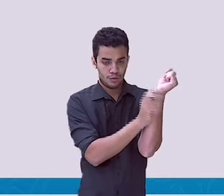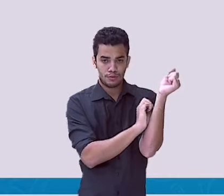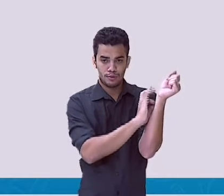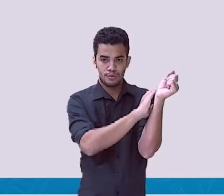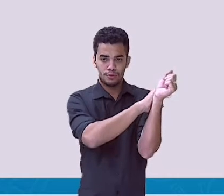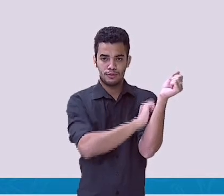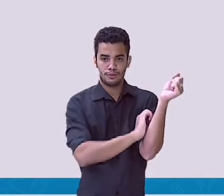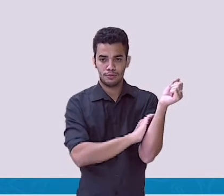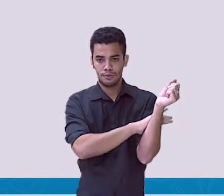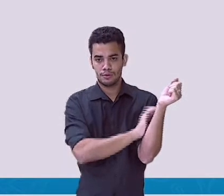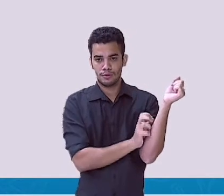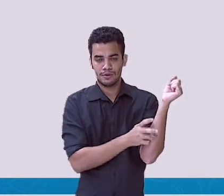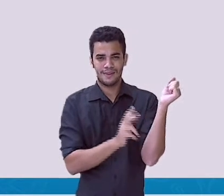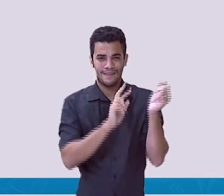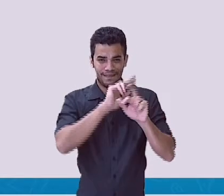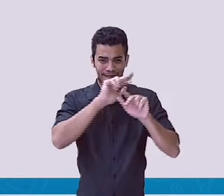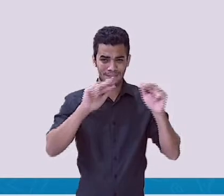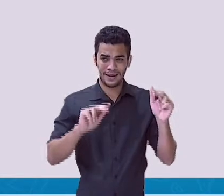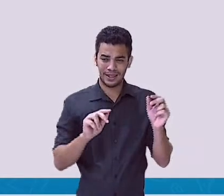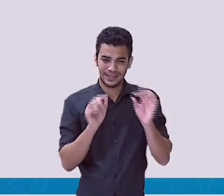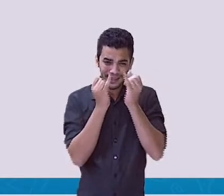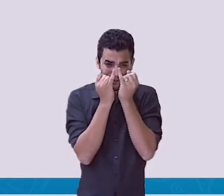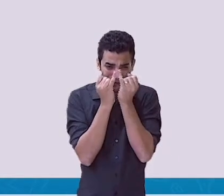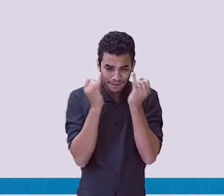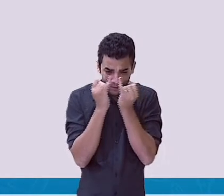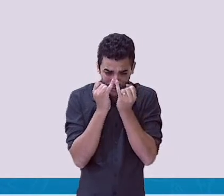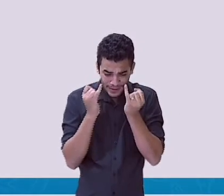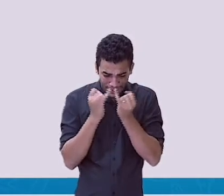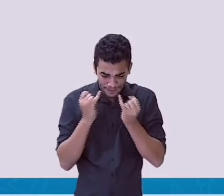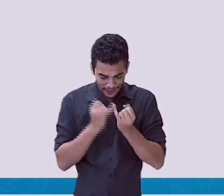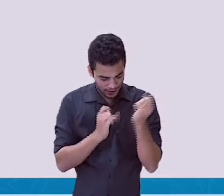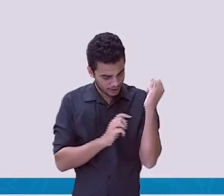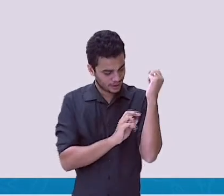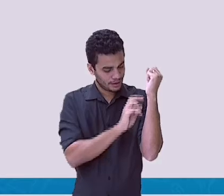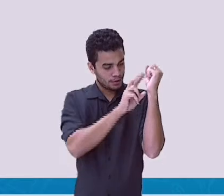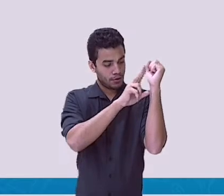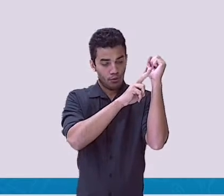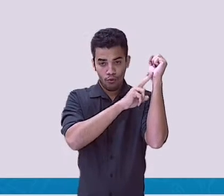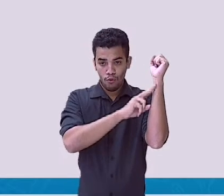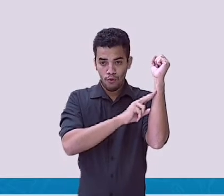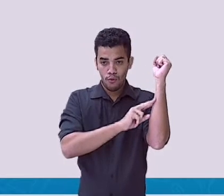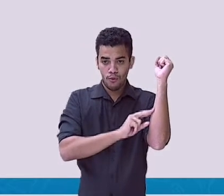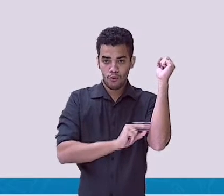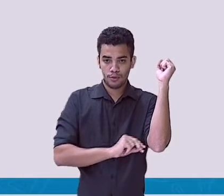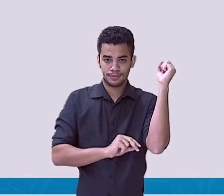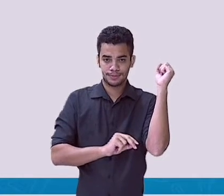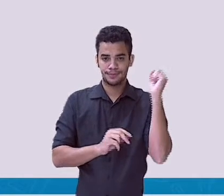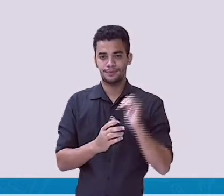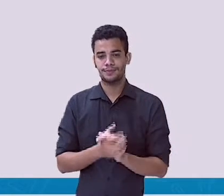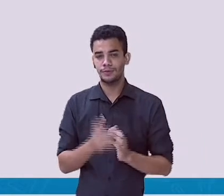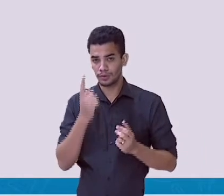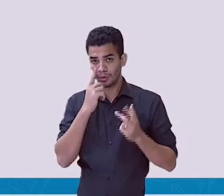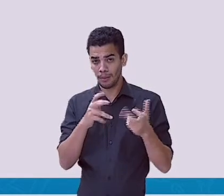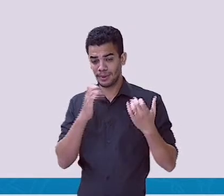vocês verem, ó. A veia. Na veia, a gente vai ter as túnicas. Ah, parece que é só